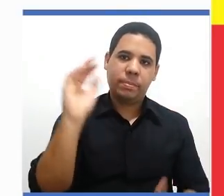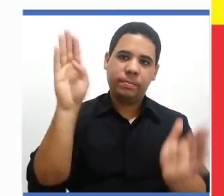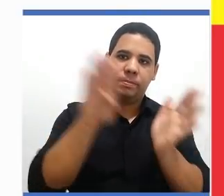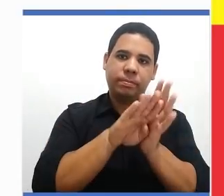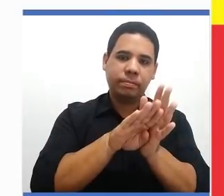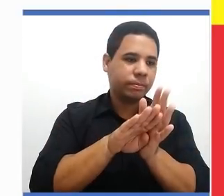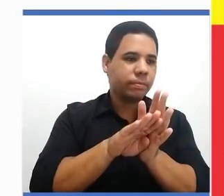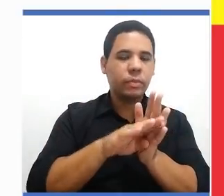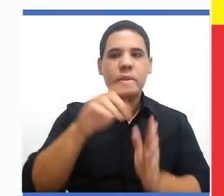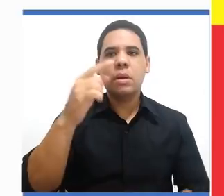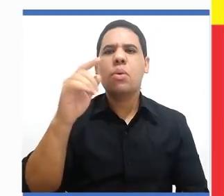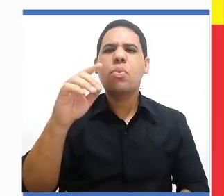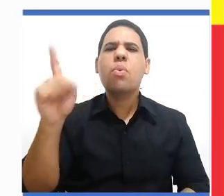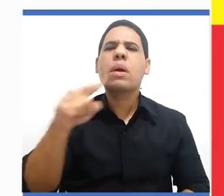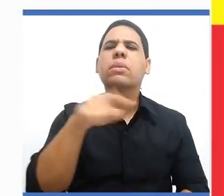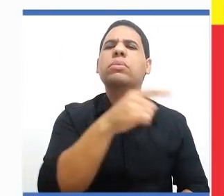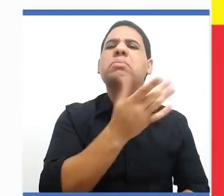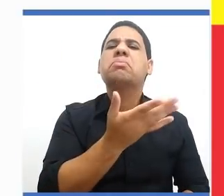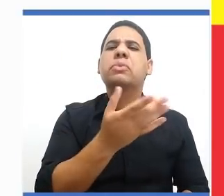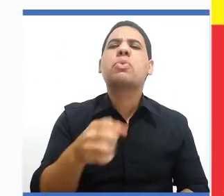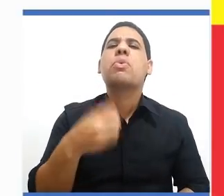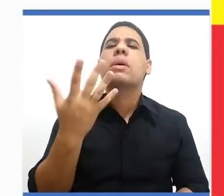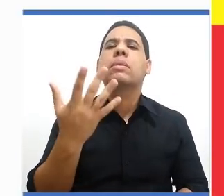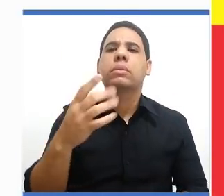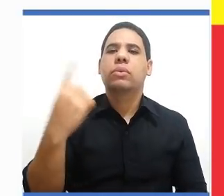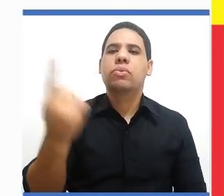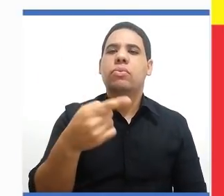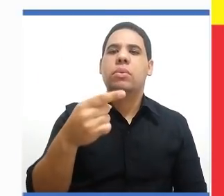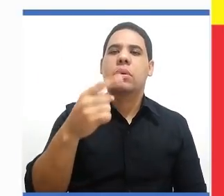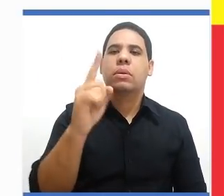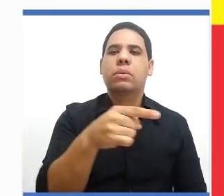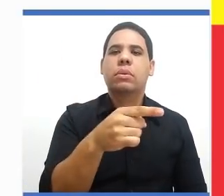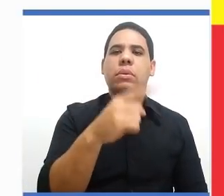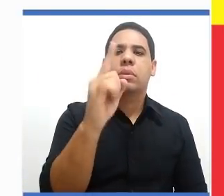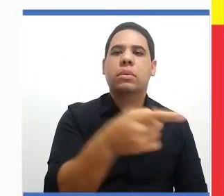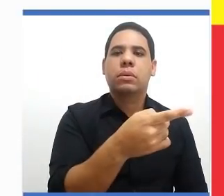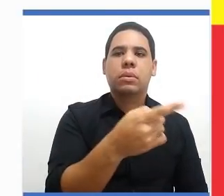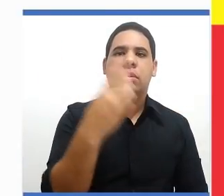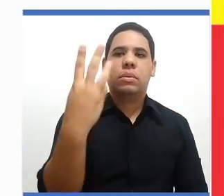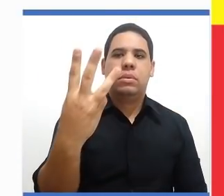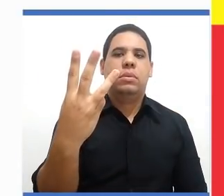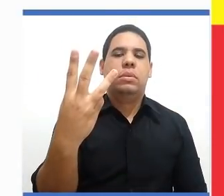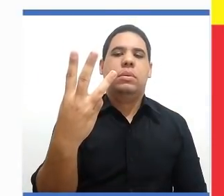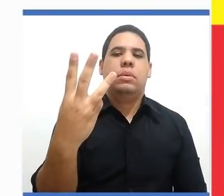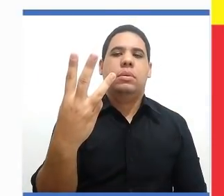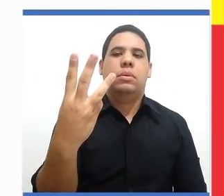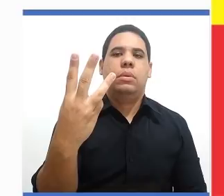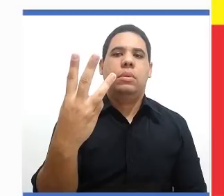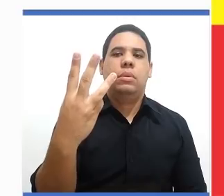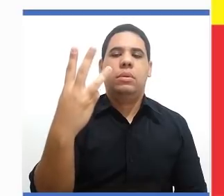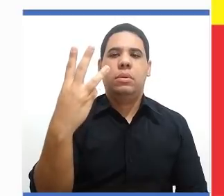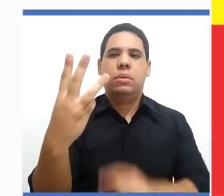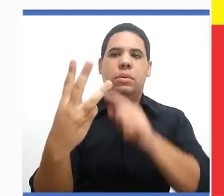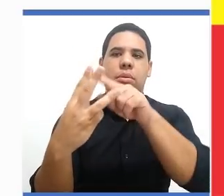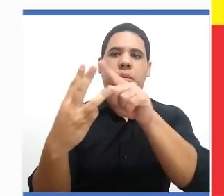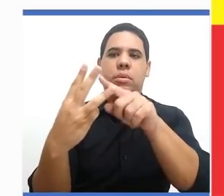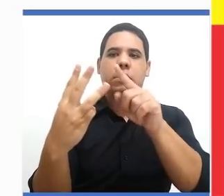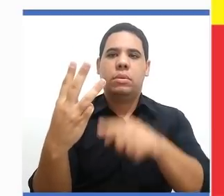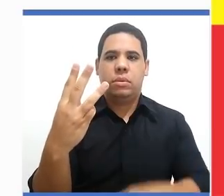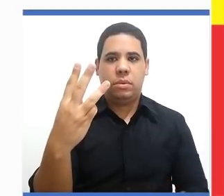pulos? Veja, pulou uma, 2, 3. Então, teve um pulo, 2, 3.